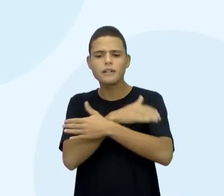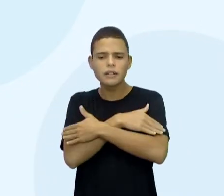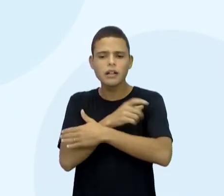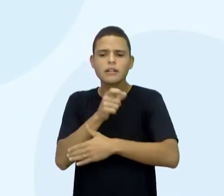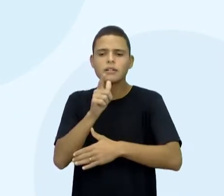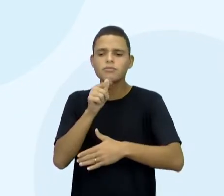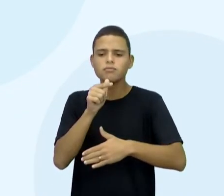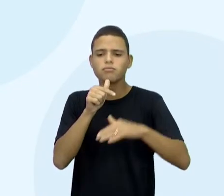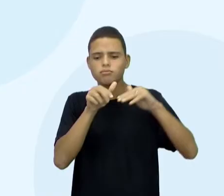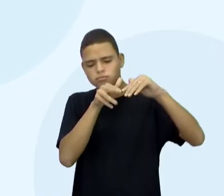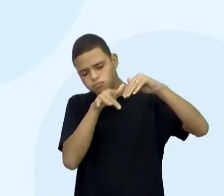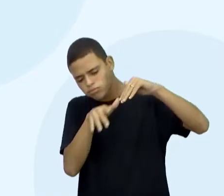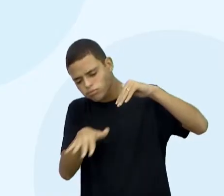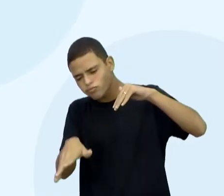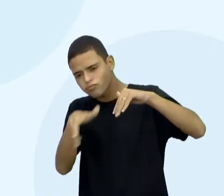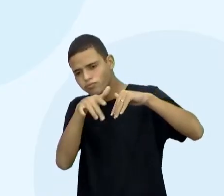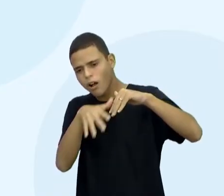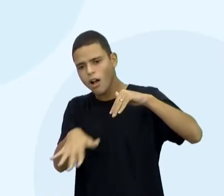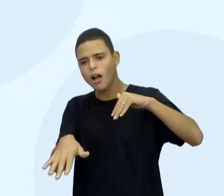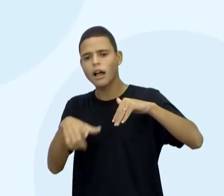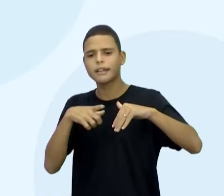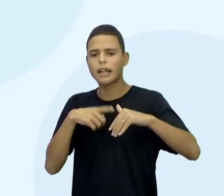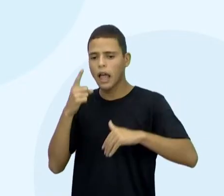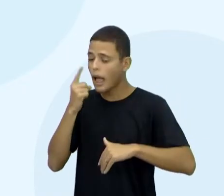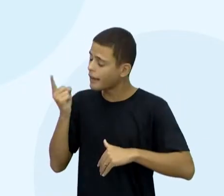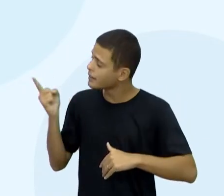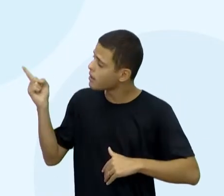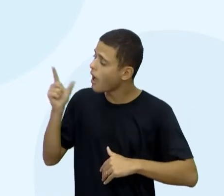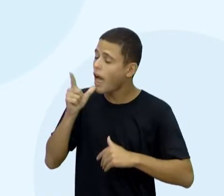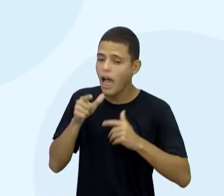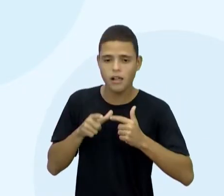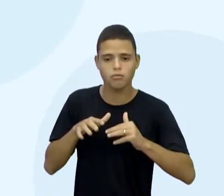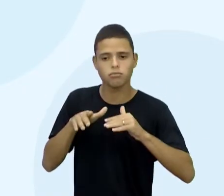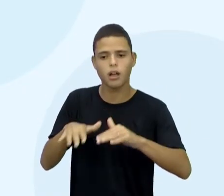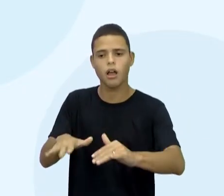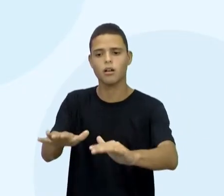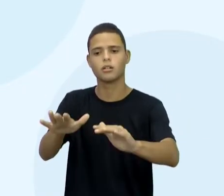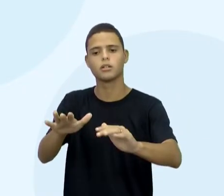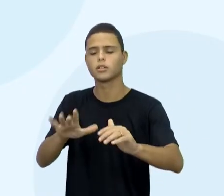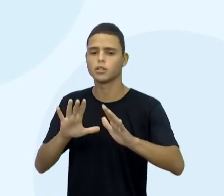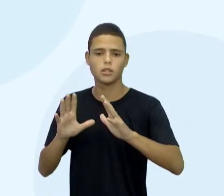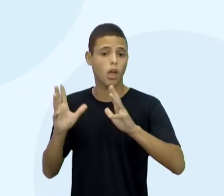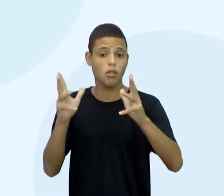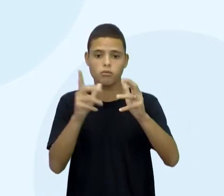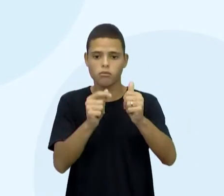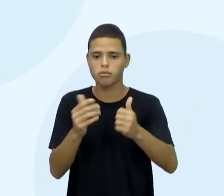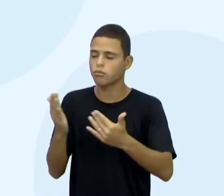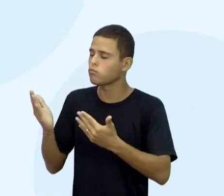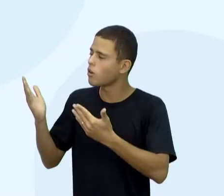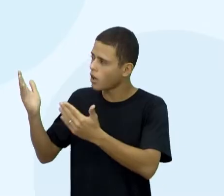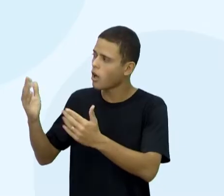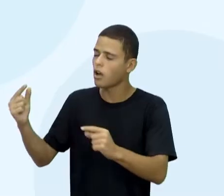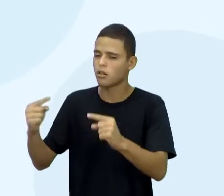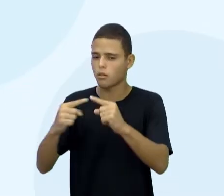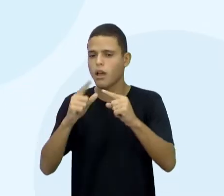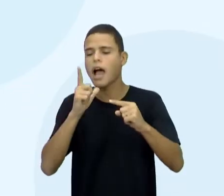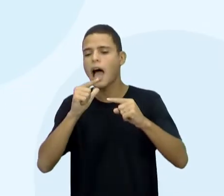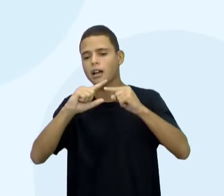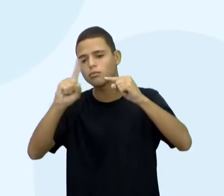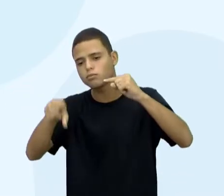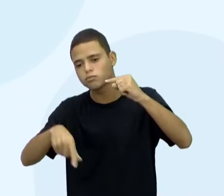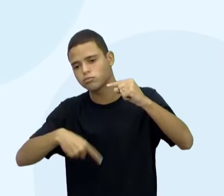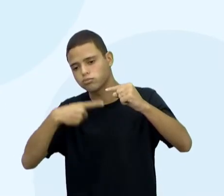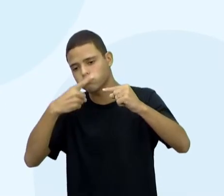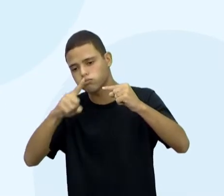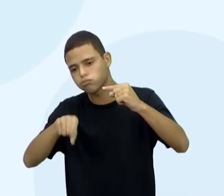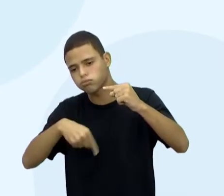escoamento superficial, nós temos os rios, nós temos os lagos, tudo isso aí faz parte do ciclo da água,